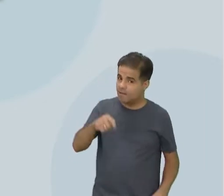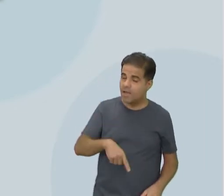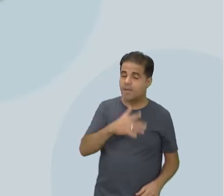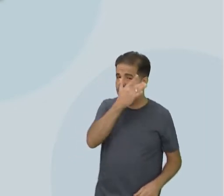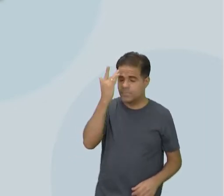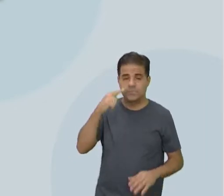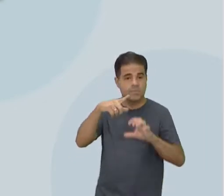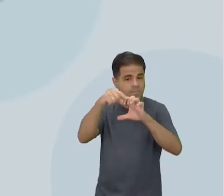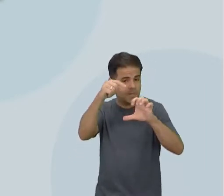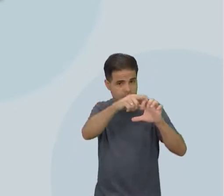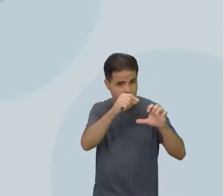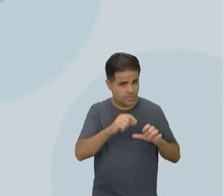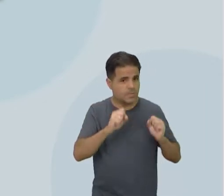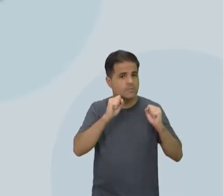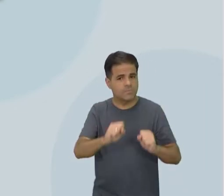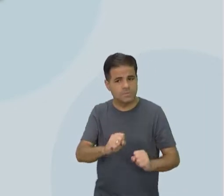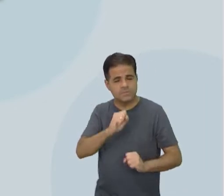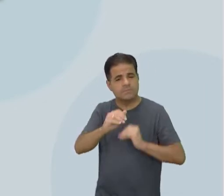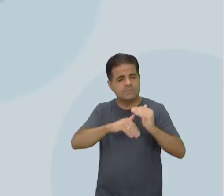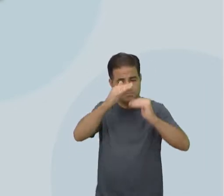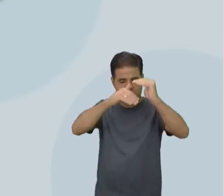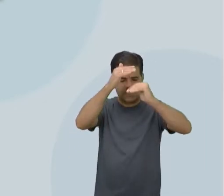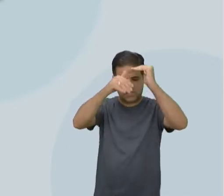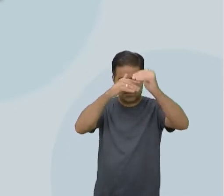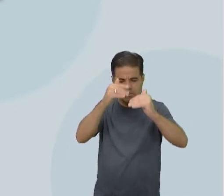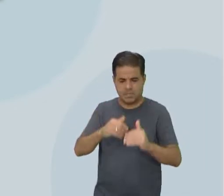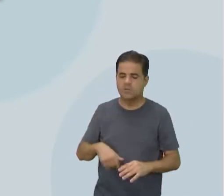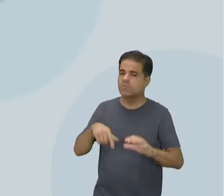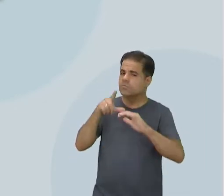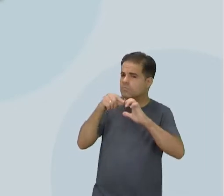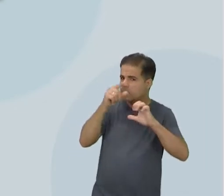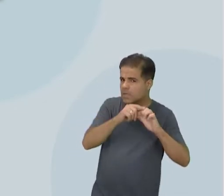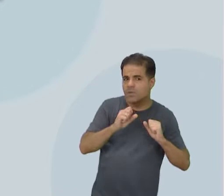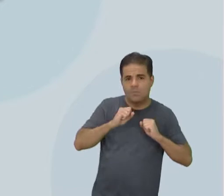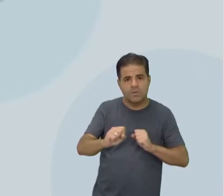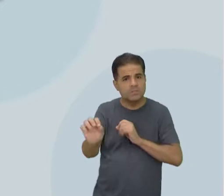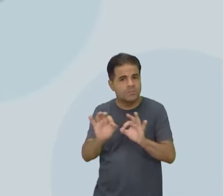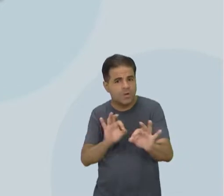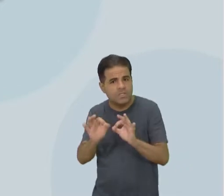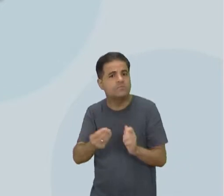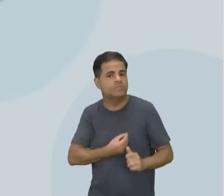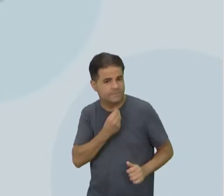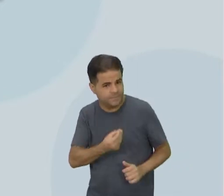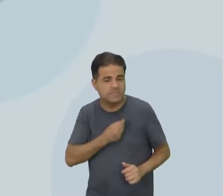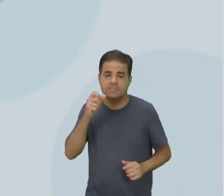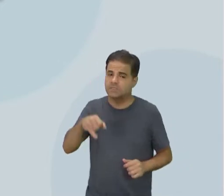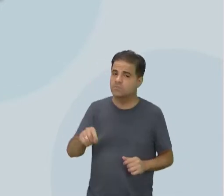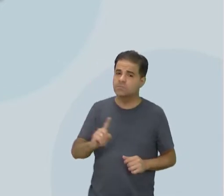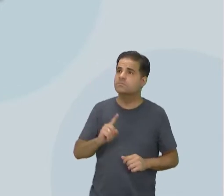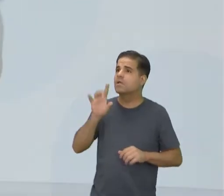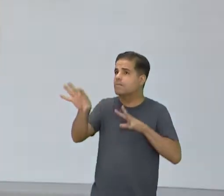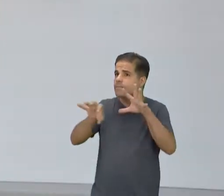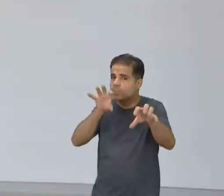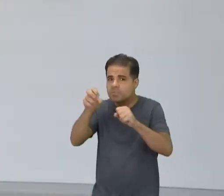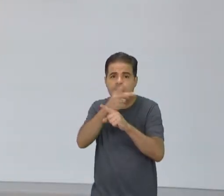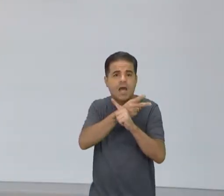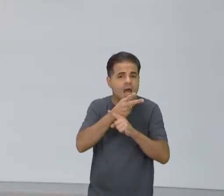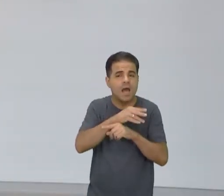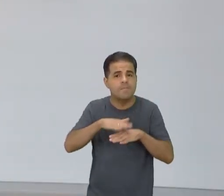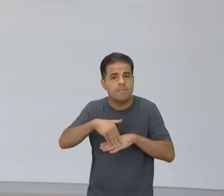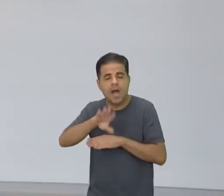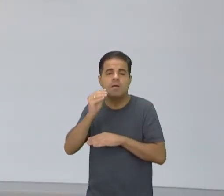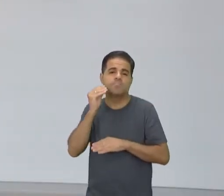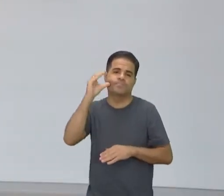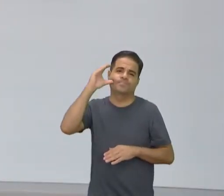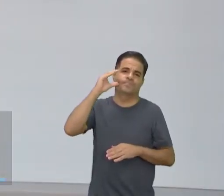um empreendedor, que ele está criando aí um empreendimento, seja no projeto de vida ou não, ele tem que galgar essas coisas, ele tem que buscar mais